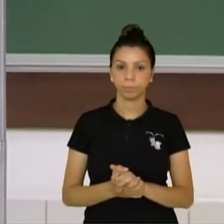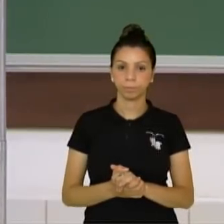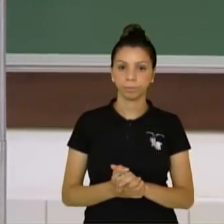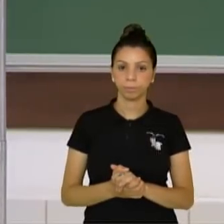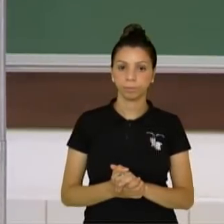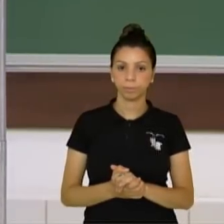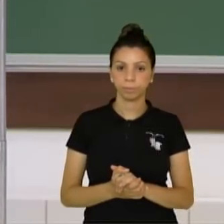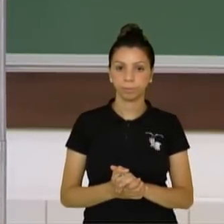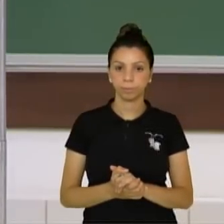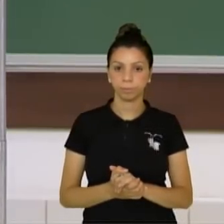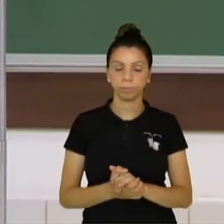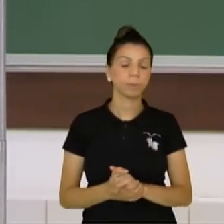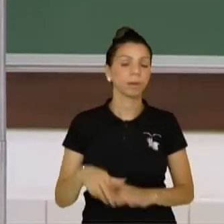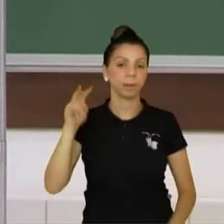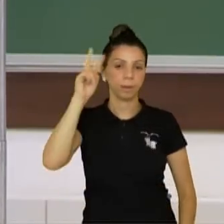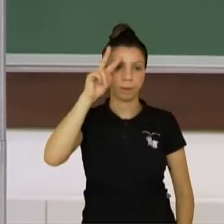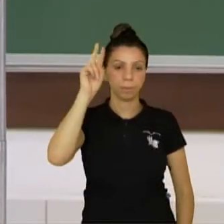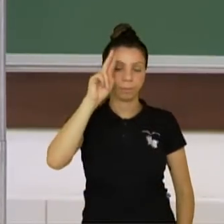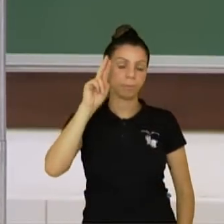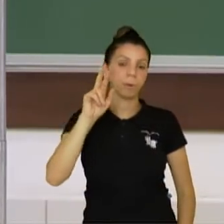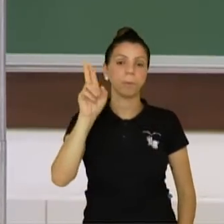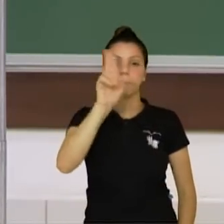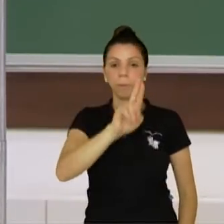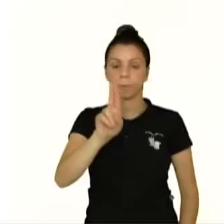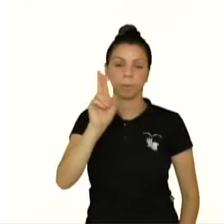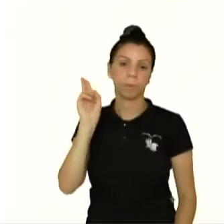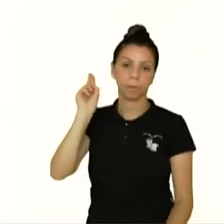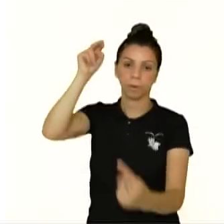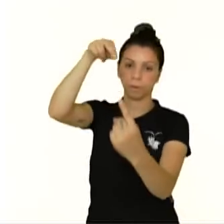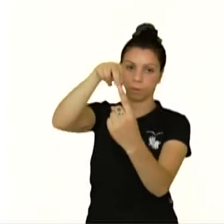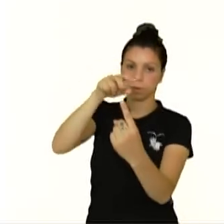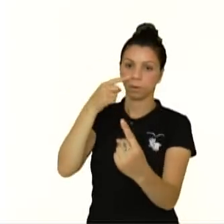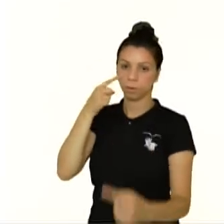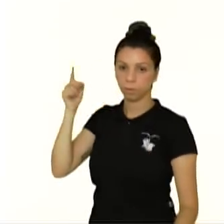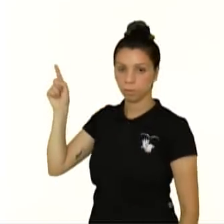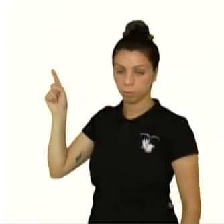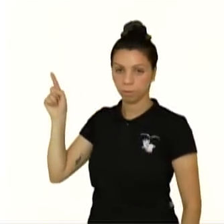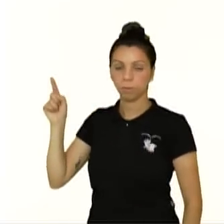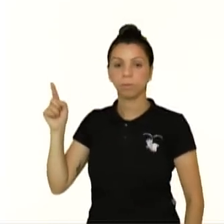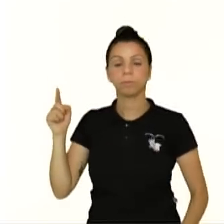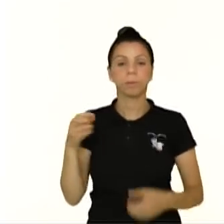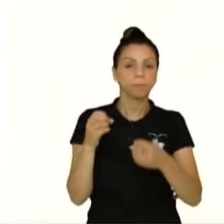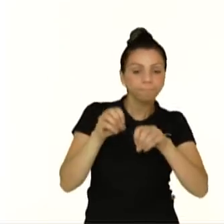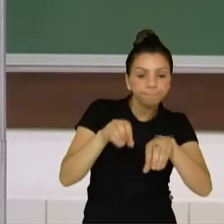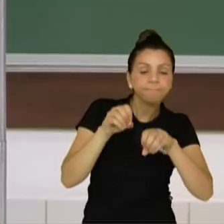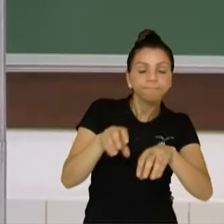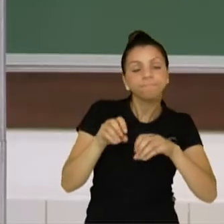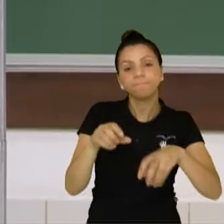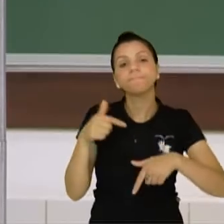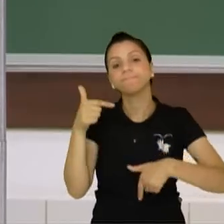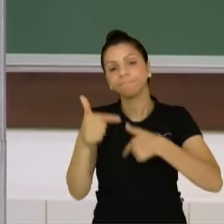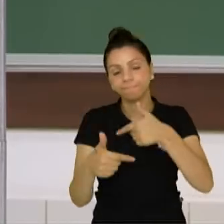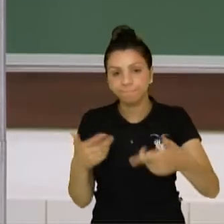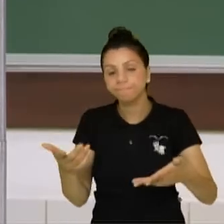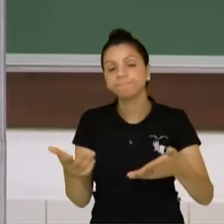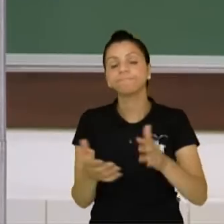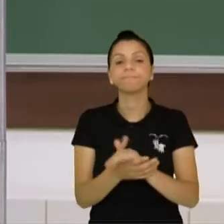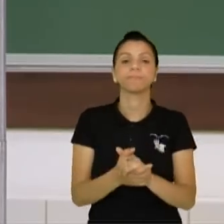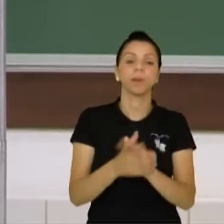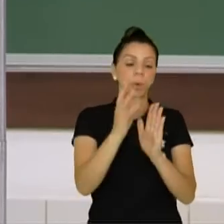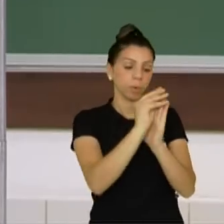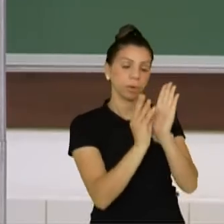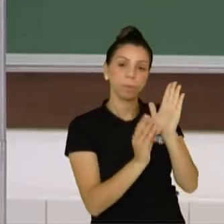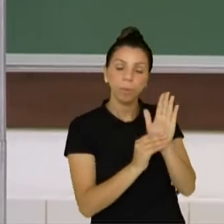E lembrando que a gente utilizou essa referência aqui para poder trabalhar alguns